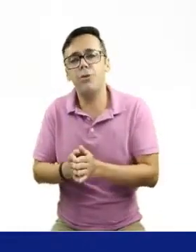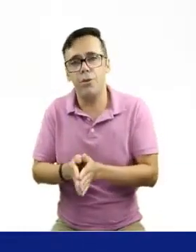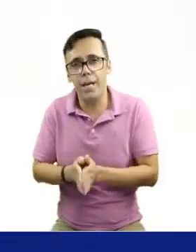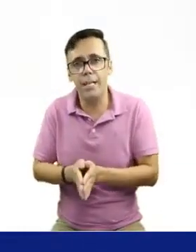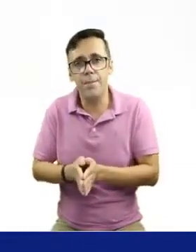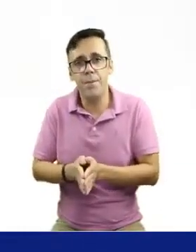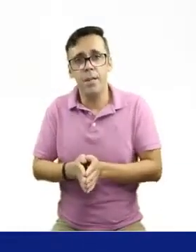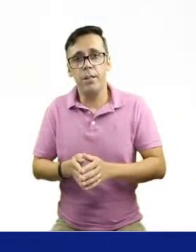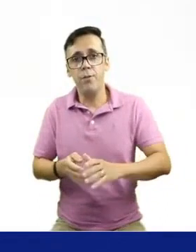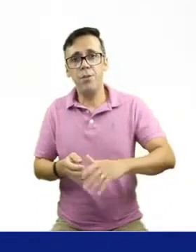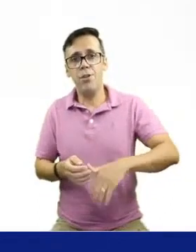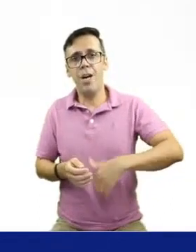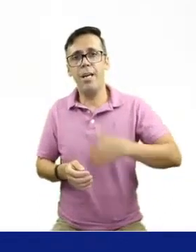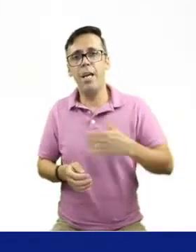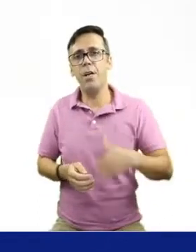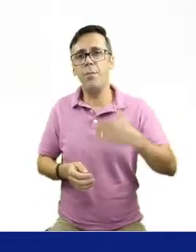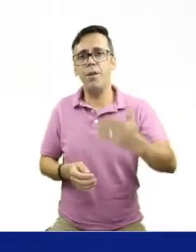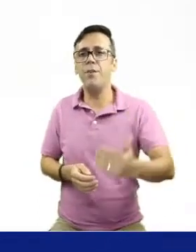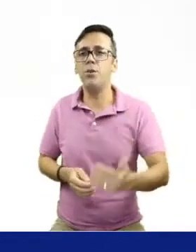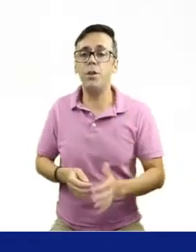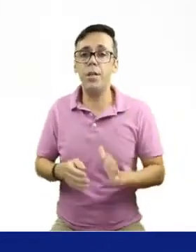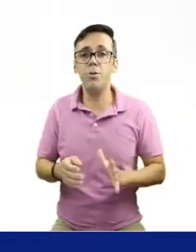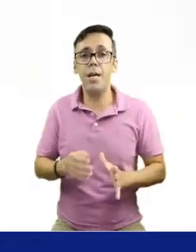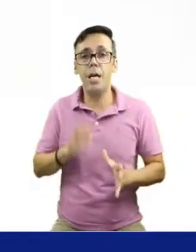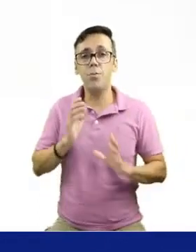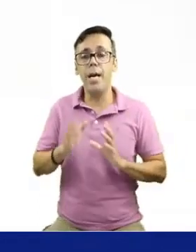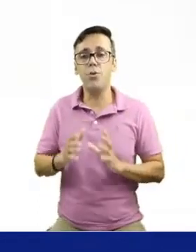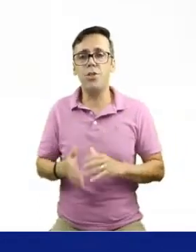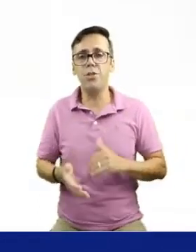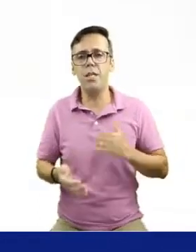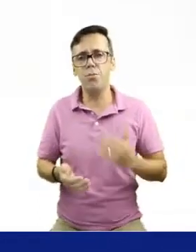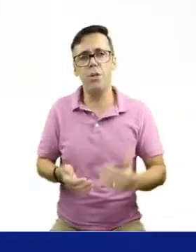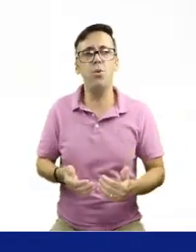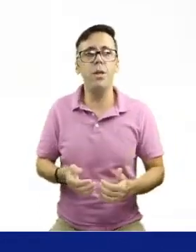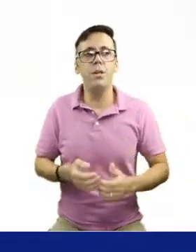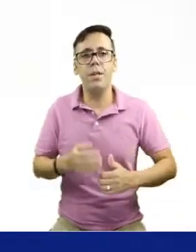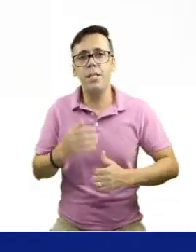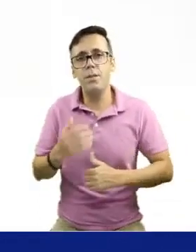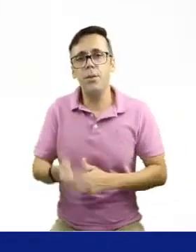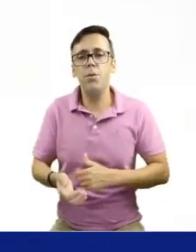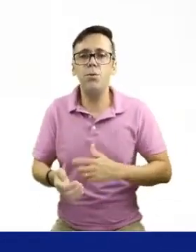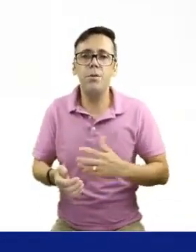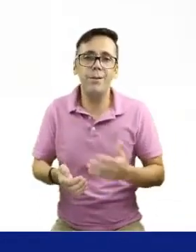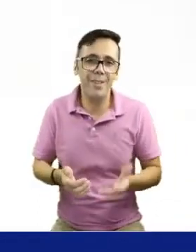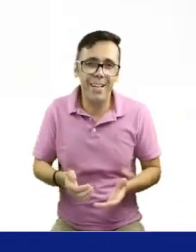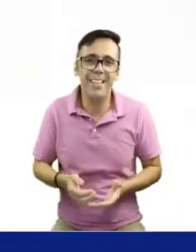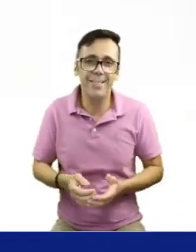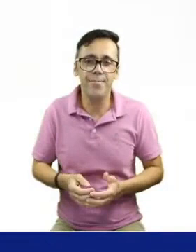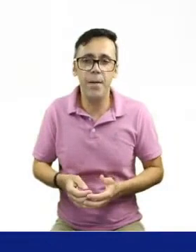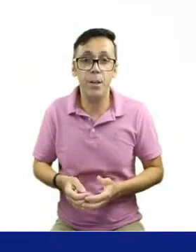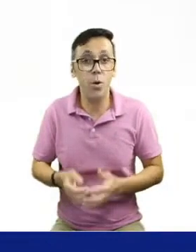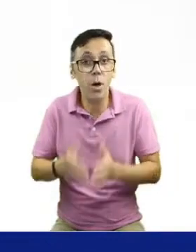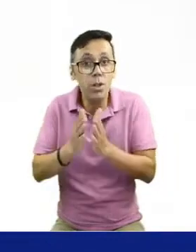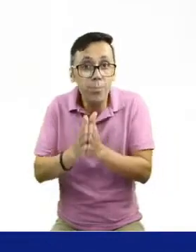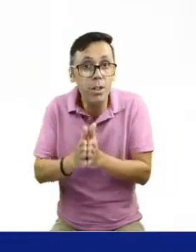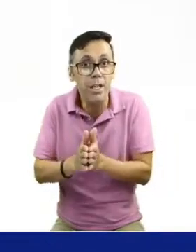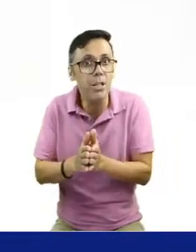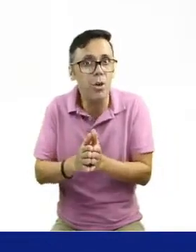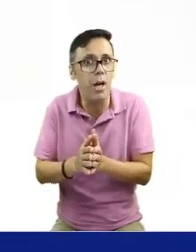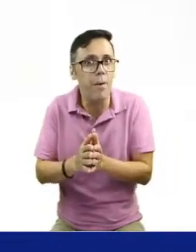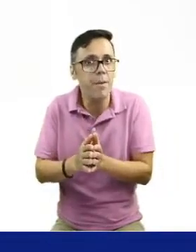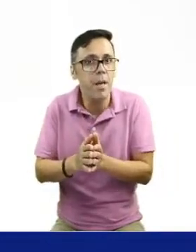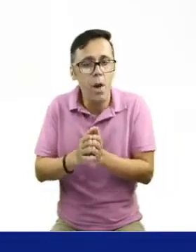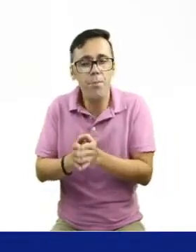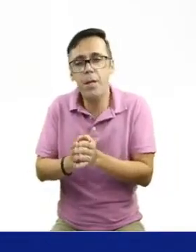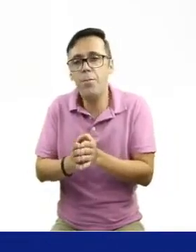pequenos adicionais que você já entrou na prefeitura tem um salário médio é de 3.000 3.200 reais né não dá uma